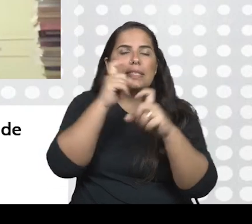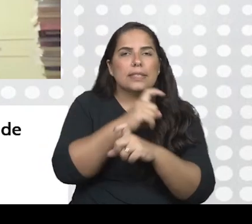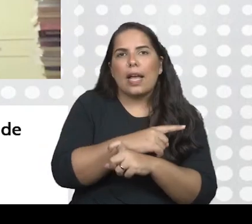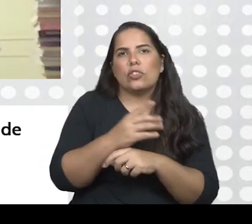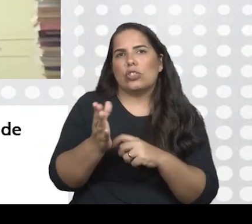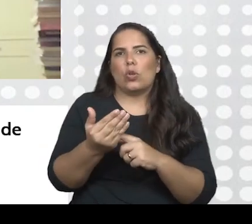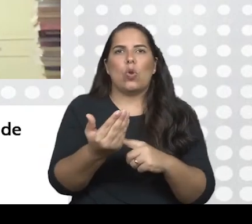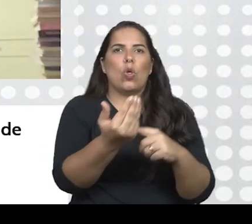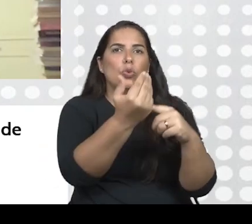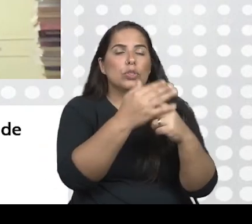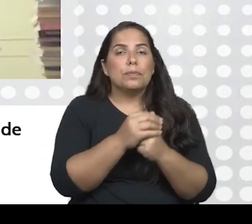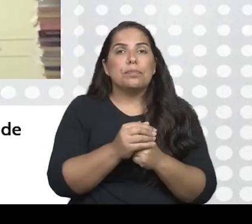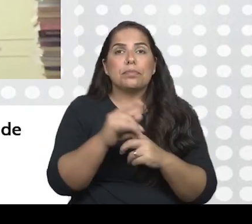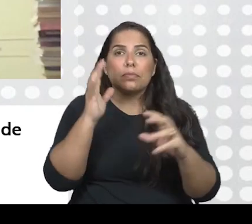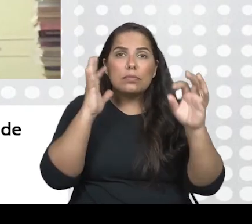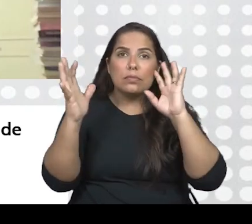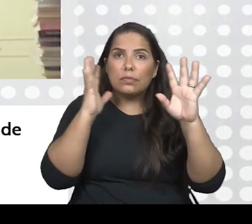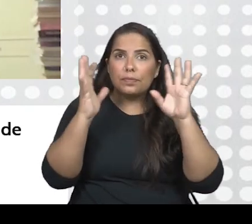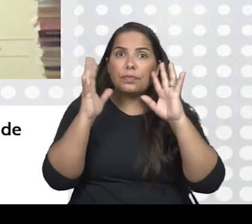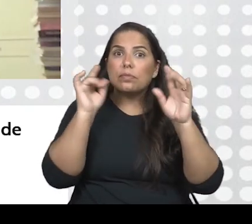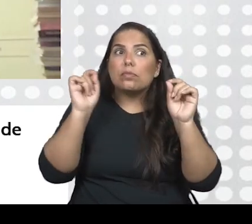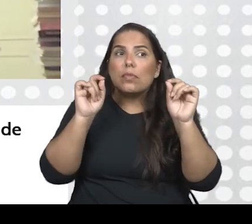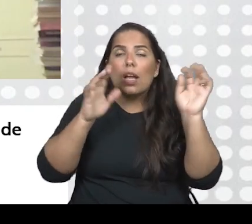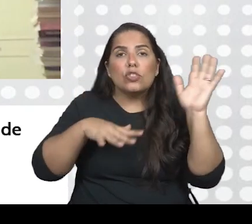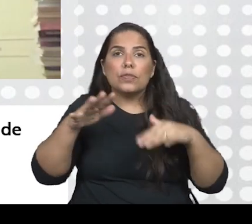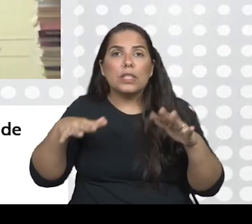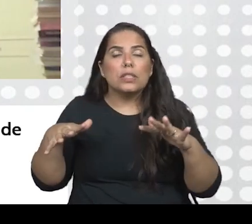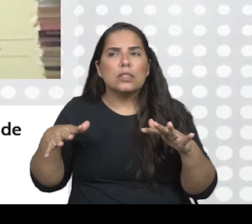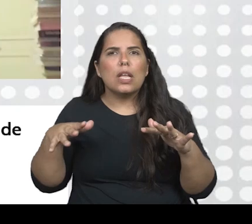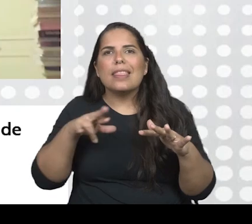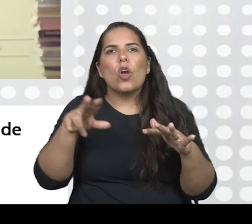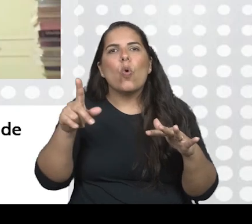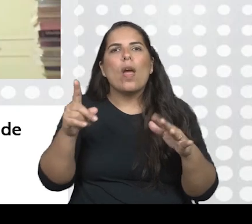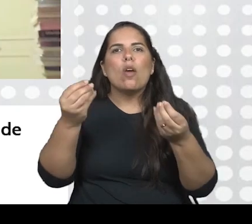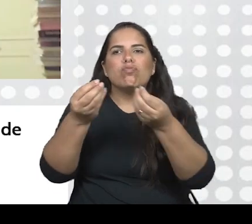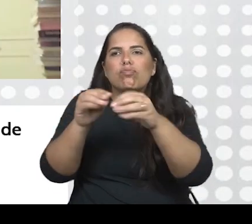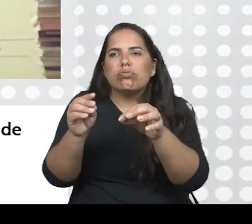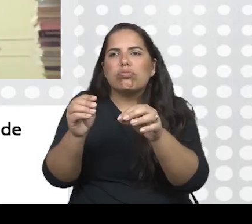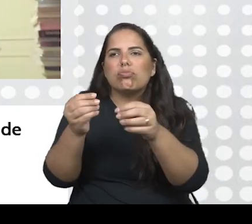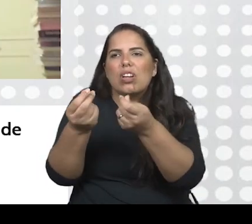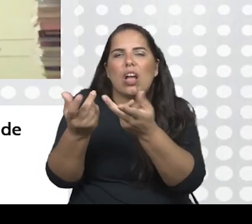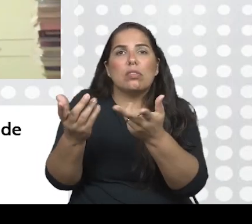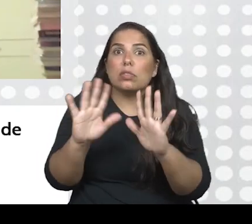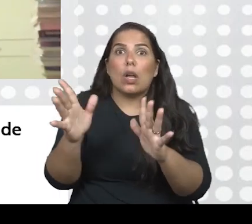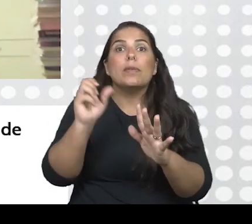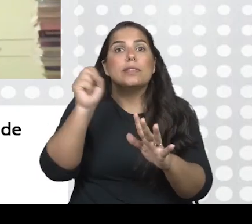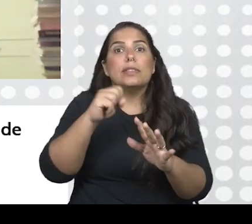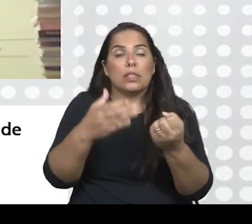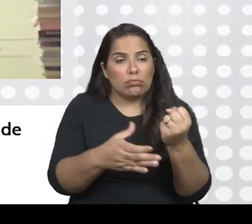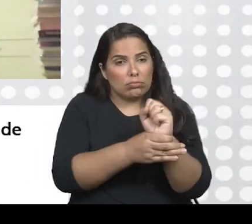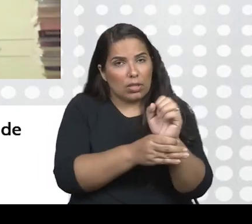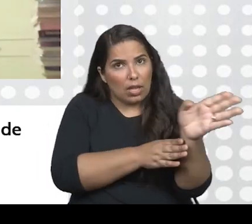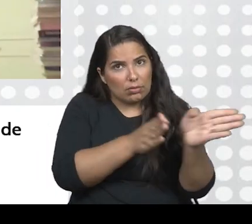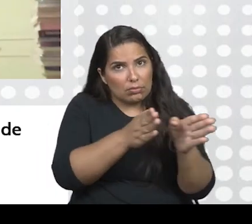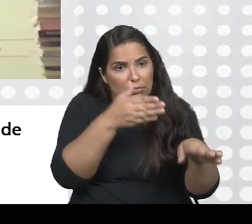complexidade tecnológica para pensar que, às vezes, não é o custo que está em questão, e sim a garantia